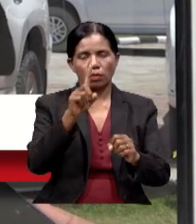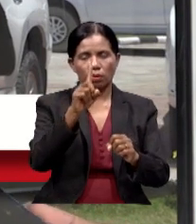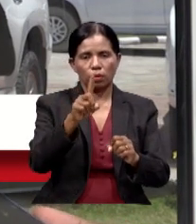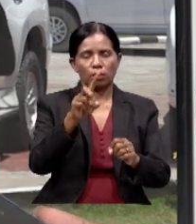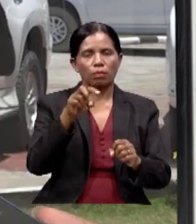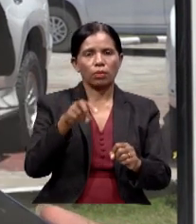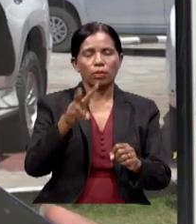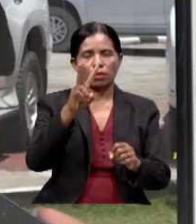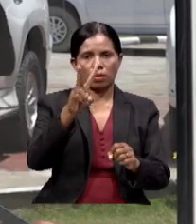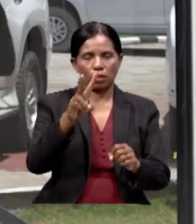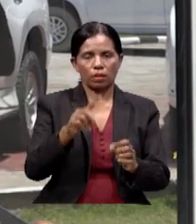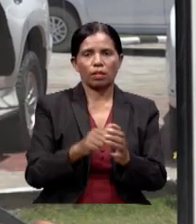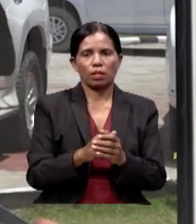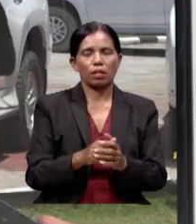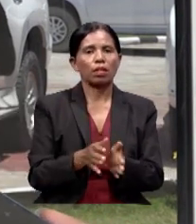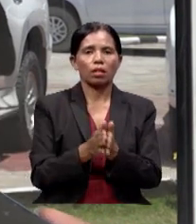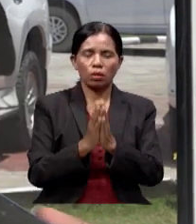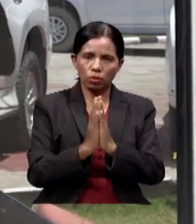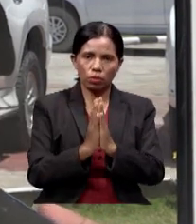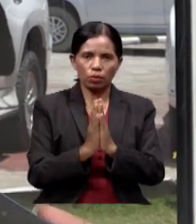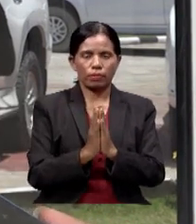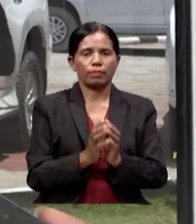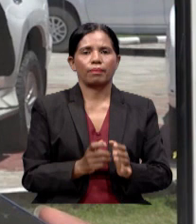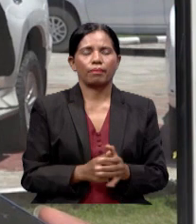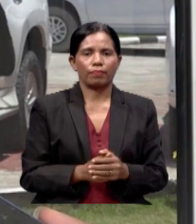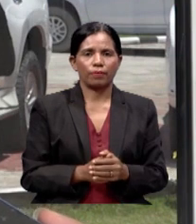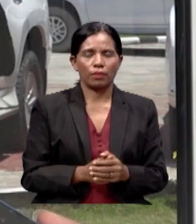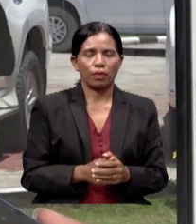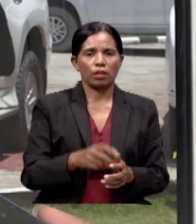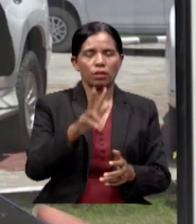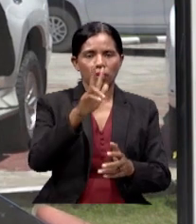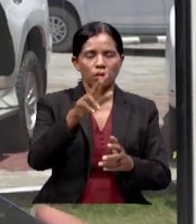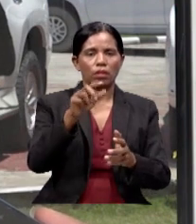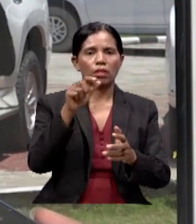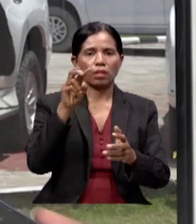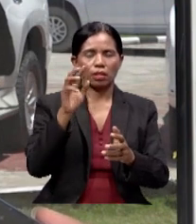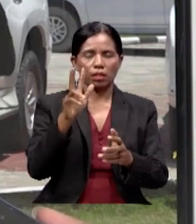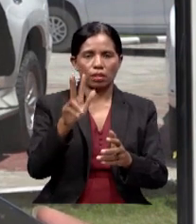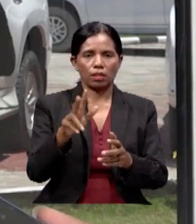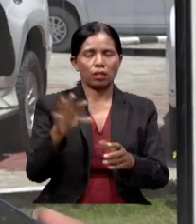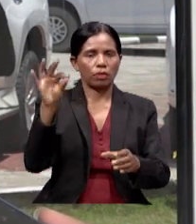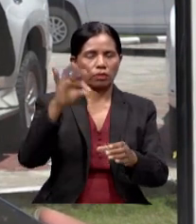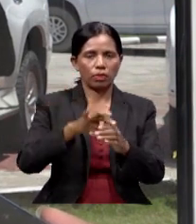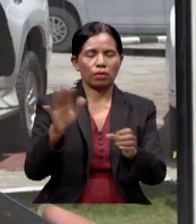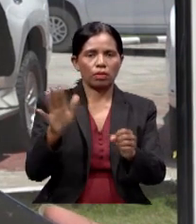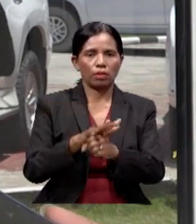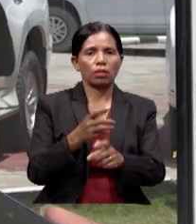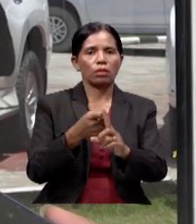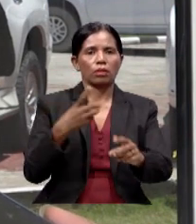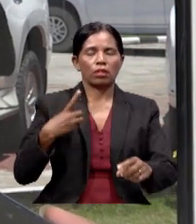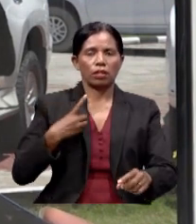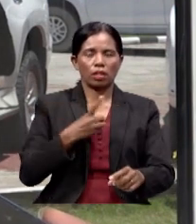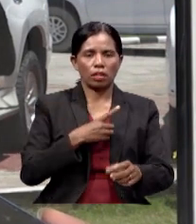Rede 3. Né, exige dois terços de votos a favor dos deputados